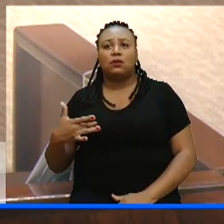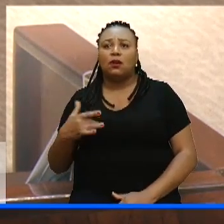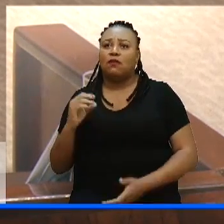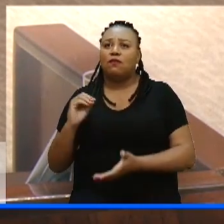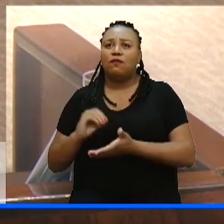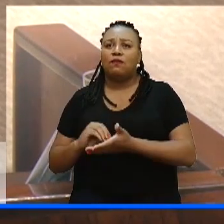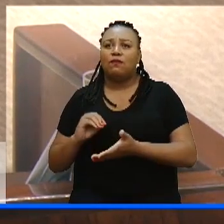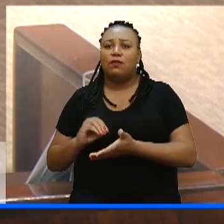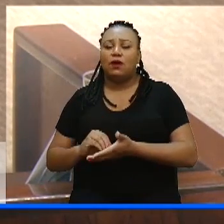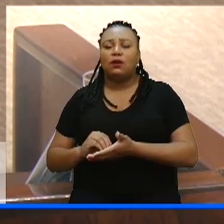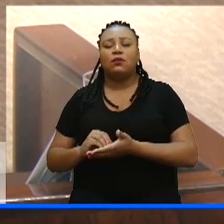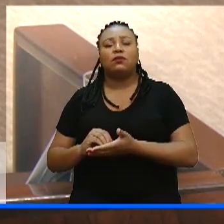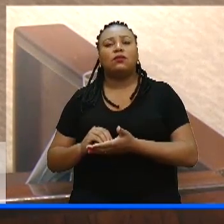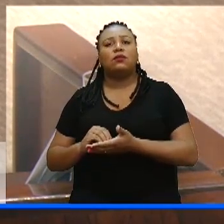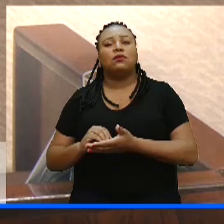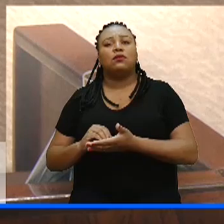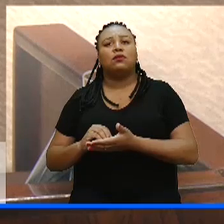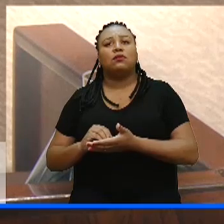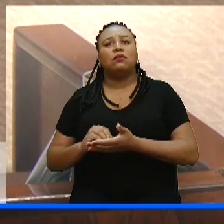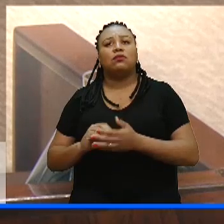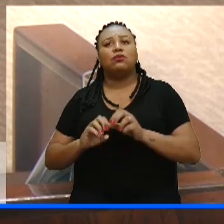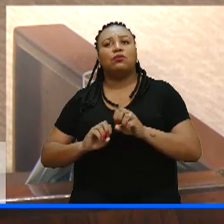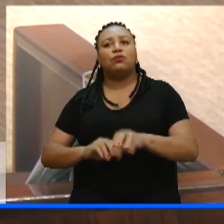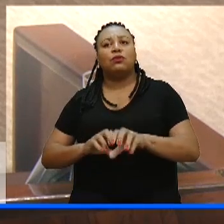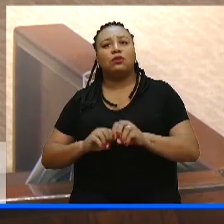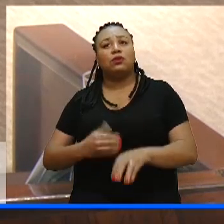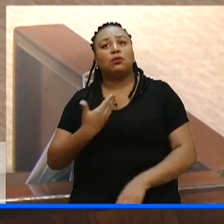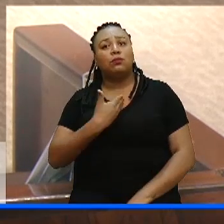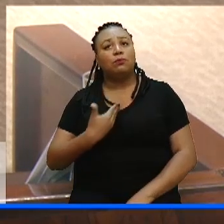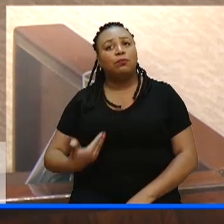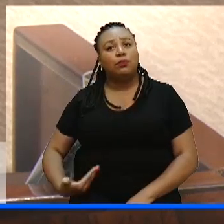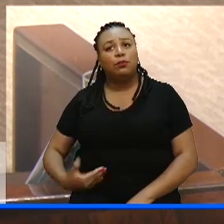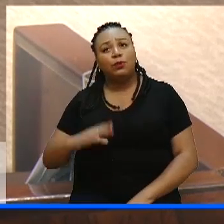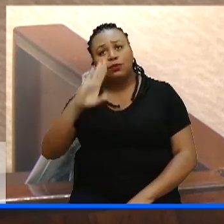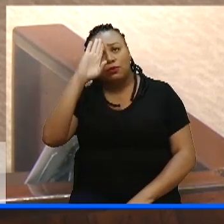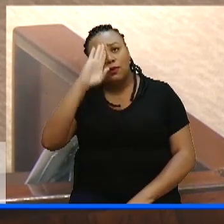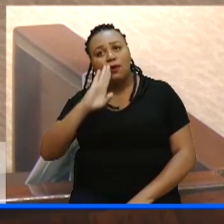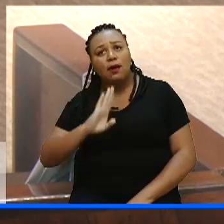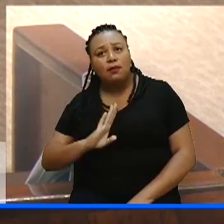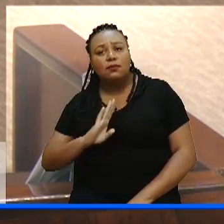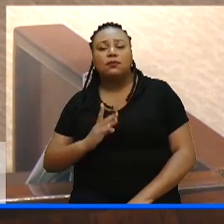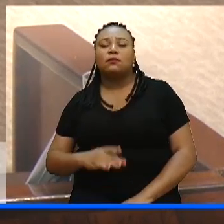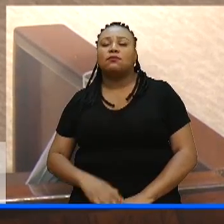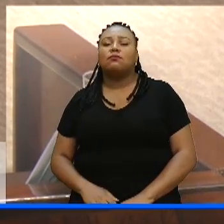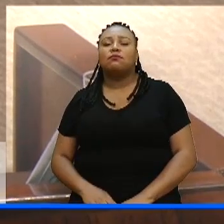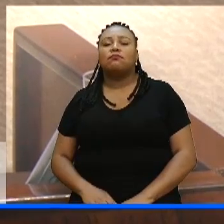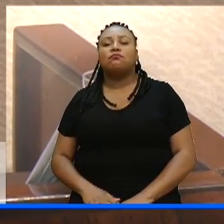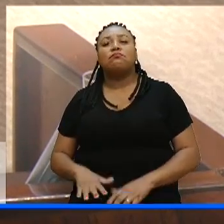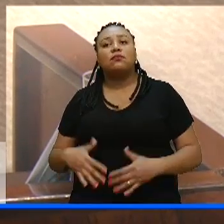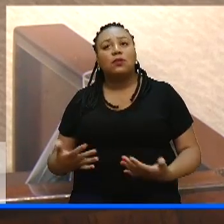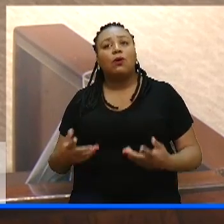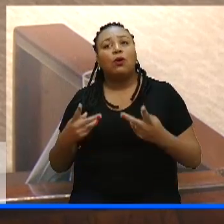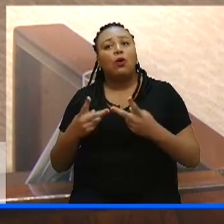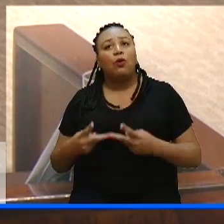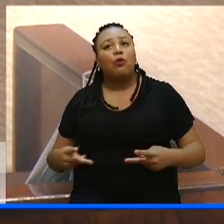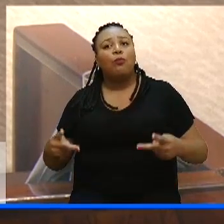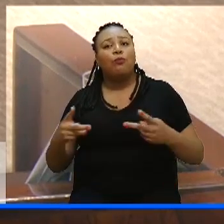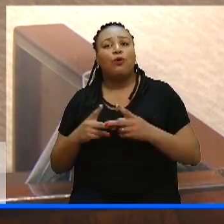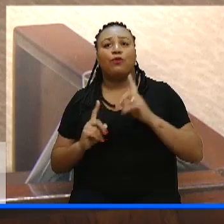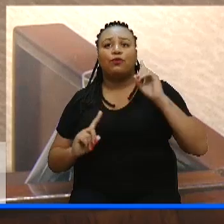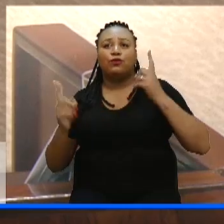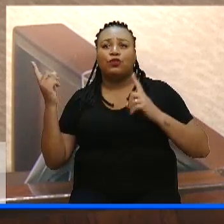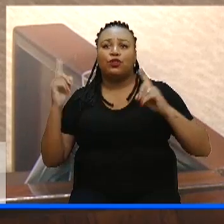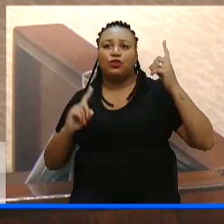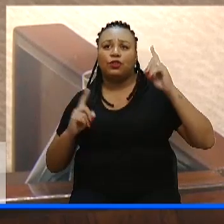ausência é a de um ensino público gratuito efetivamente consequentemente a população chilena